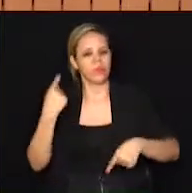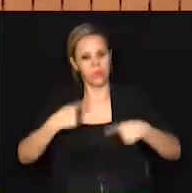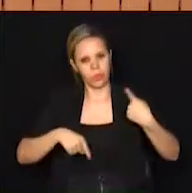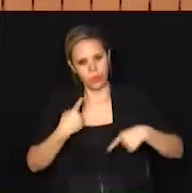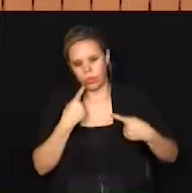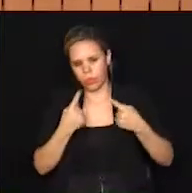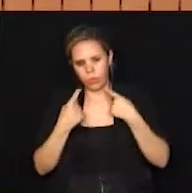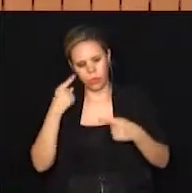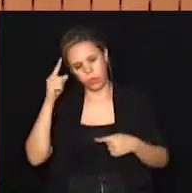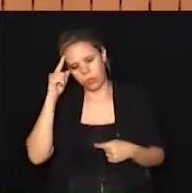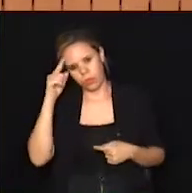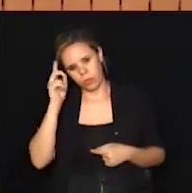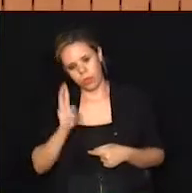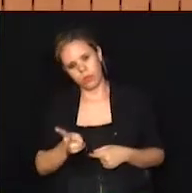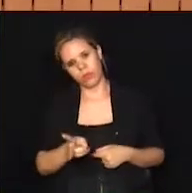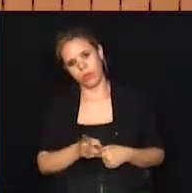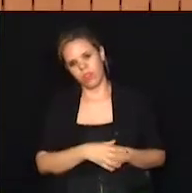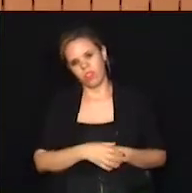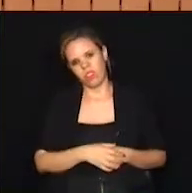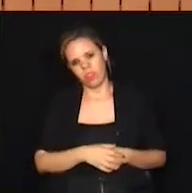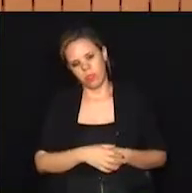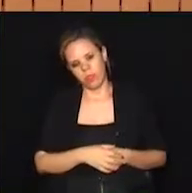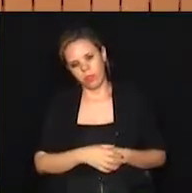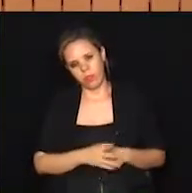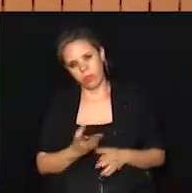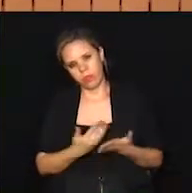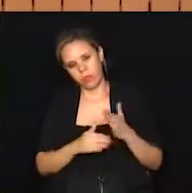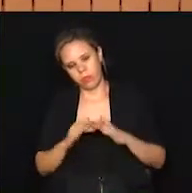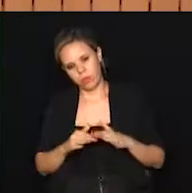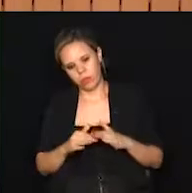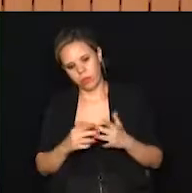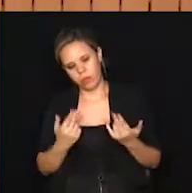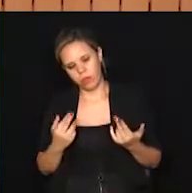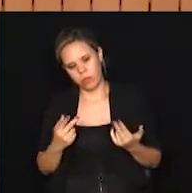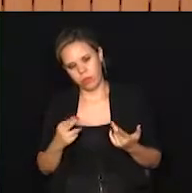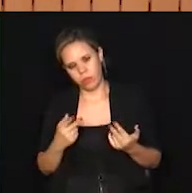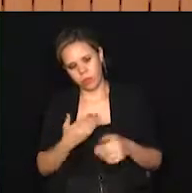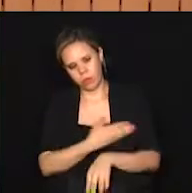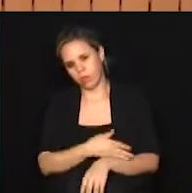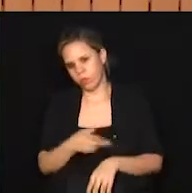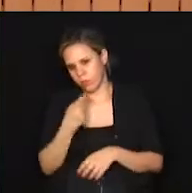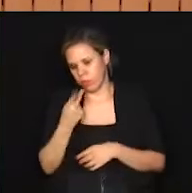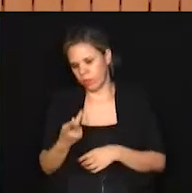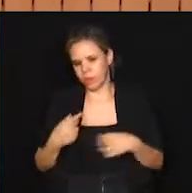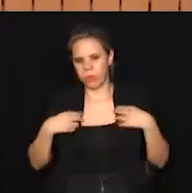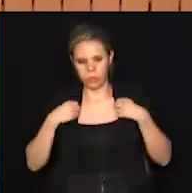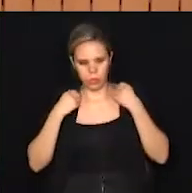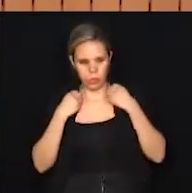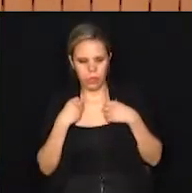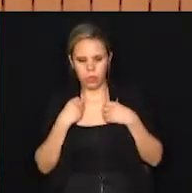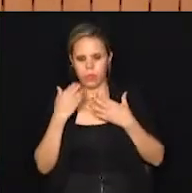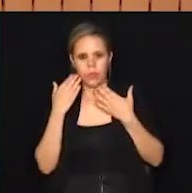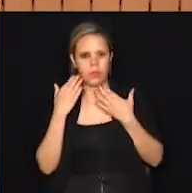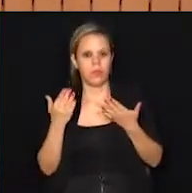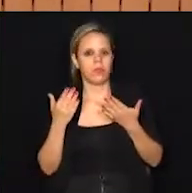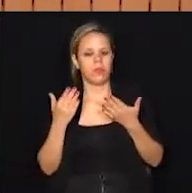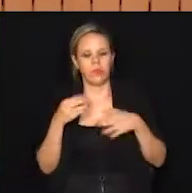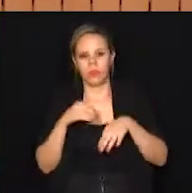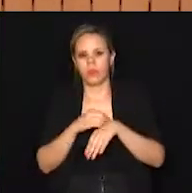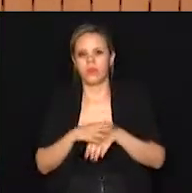norte, está aqui conosco também participando desse debate. Verônica, muito obrigado